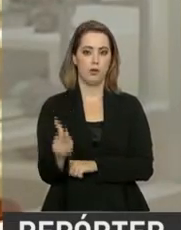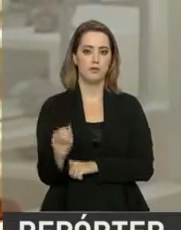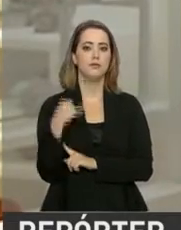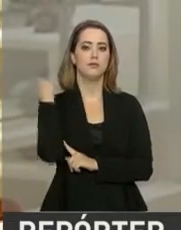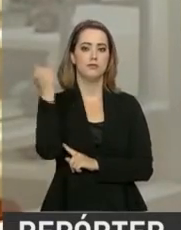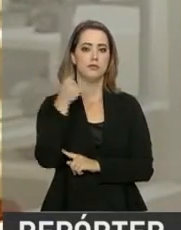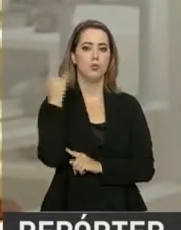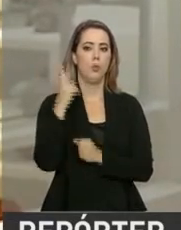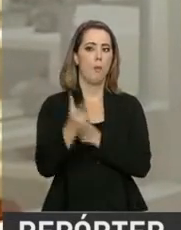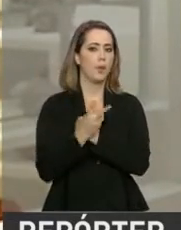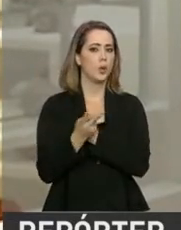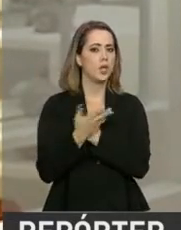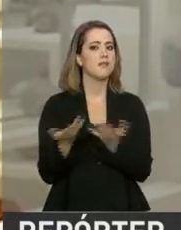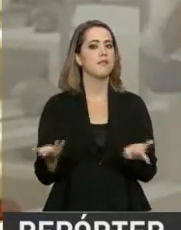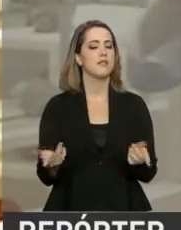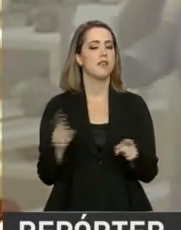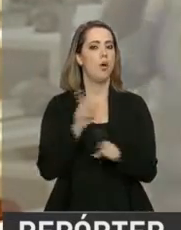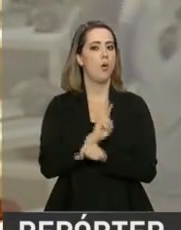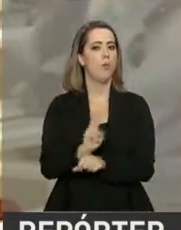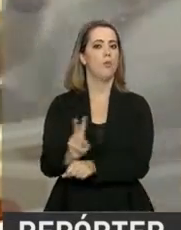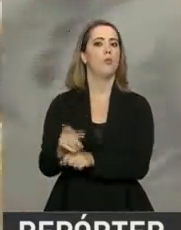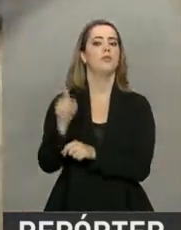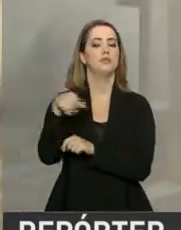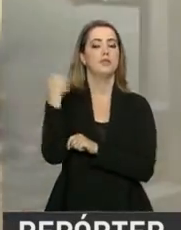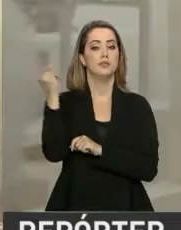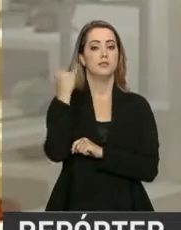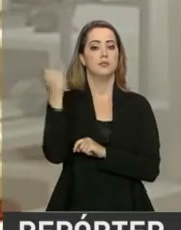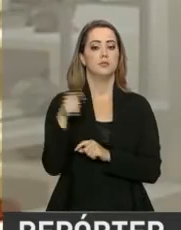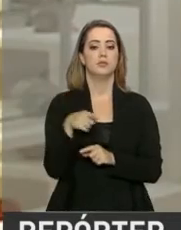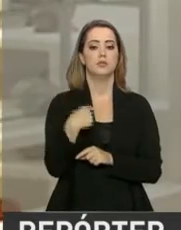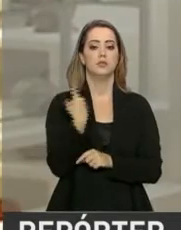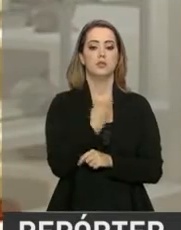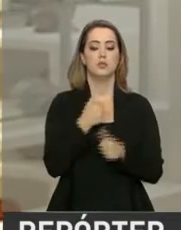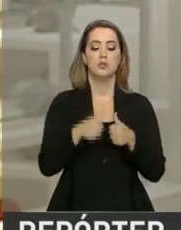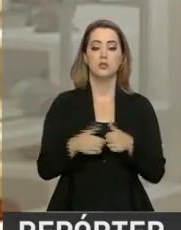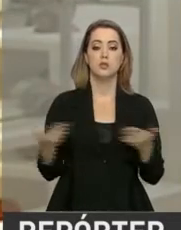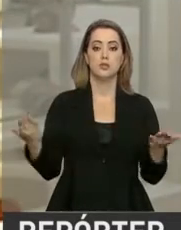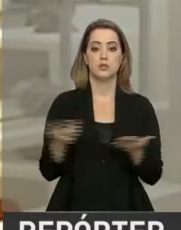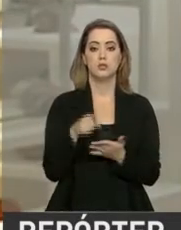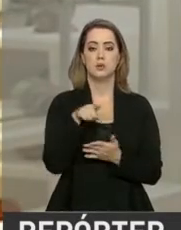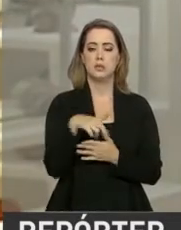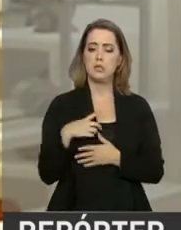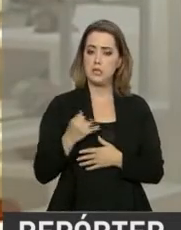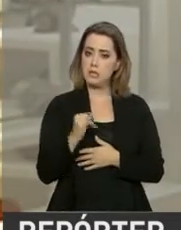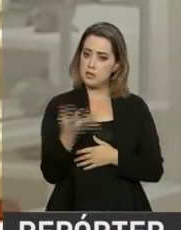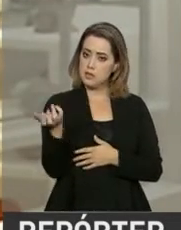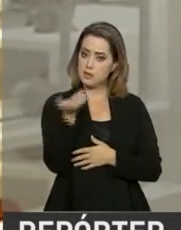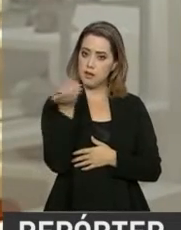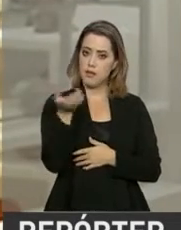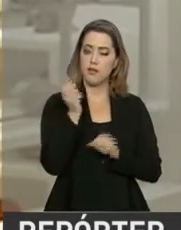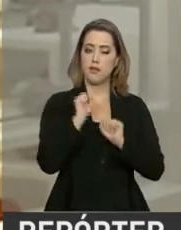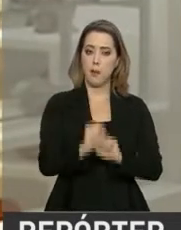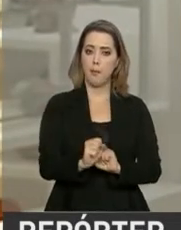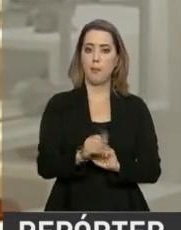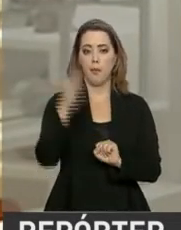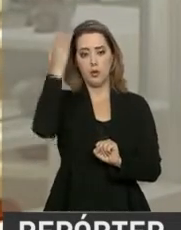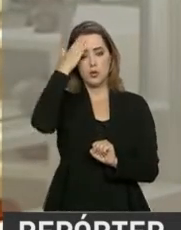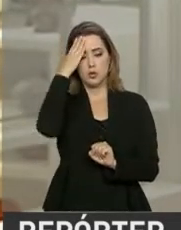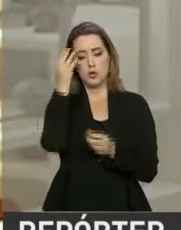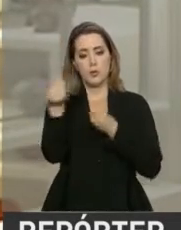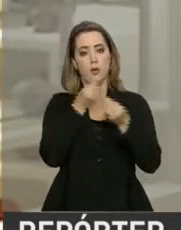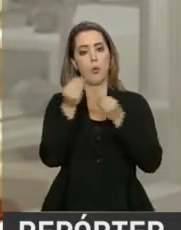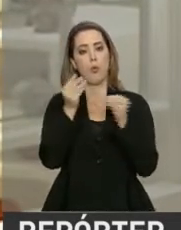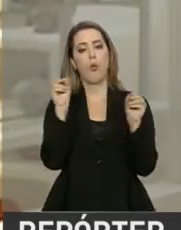ter uma cobertura de previdência social. Então nós estamos aqui, aqueles que assim o desejarem, receberem a orientação